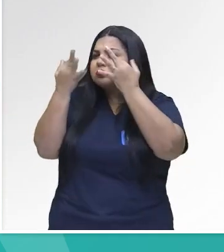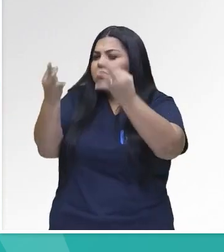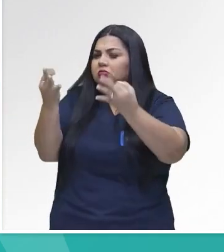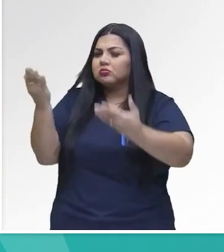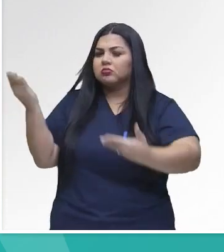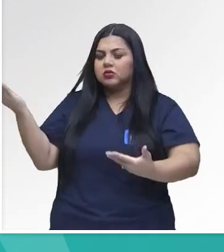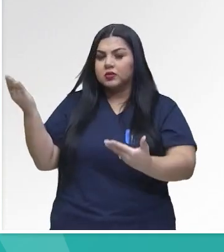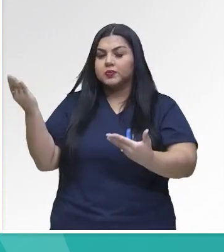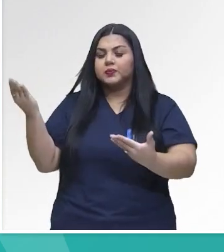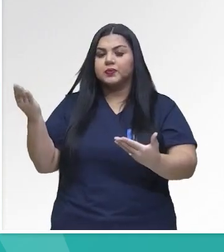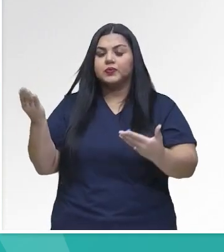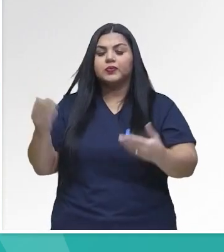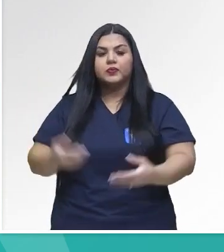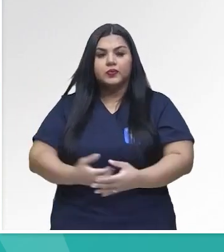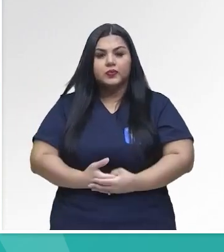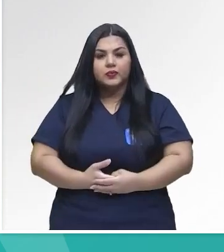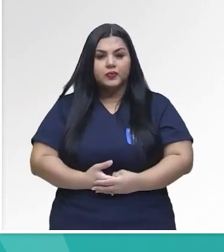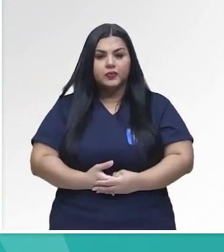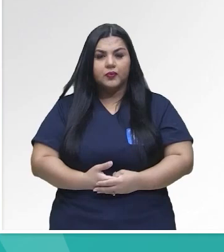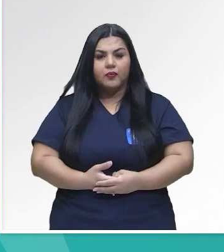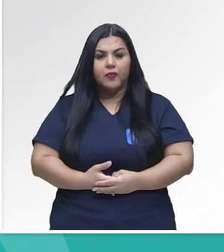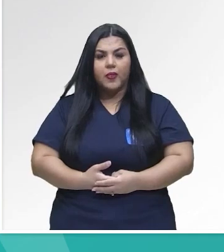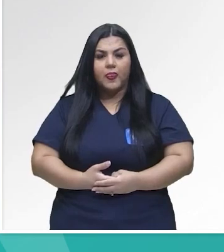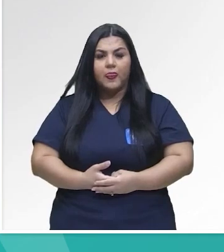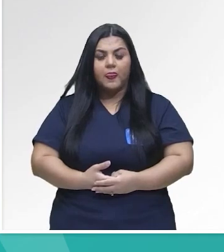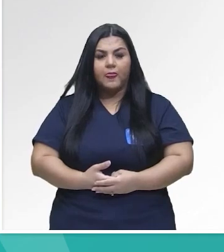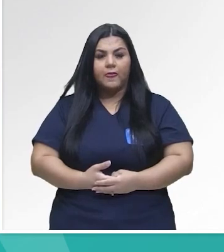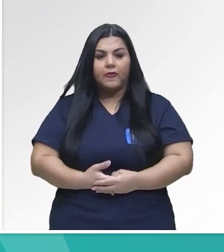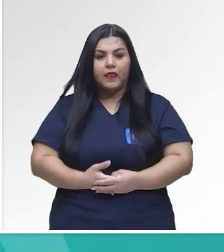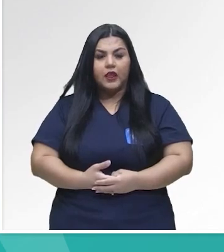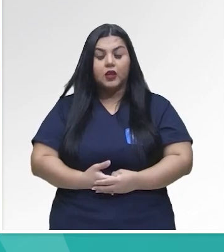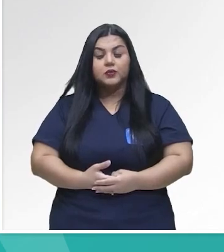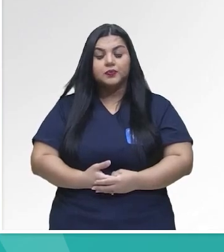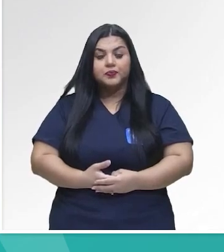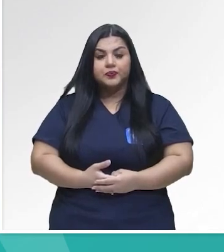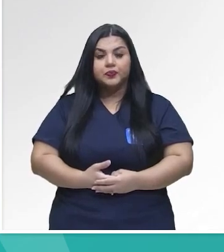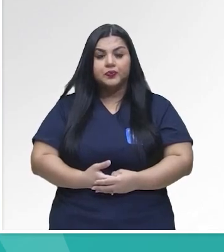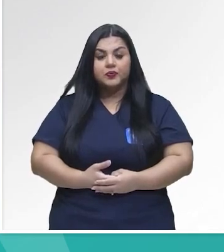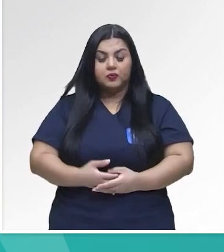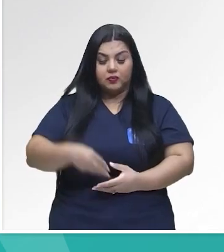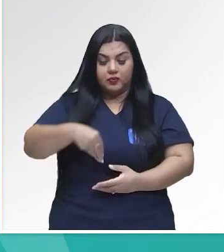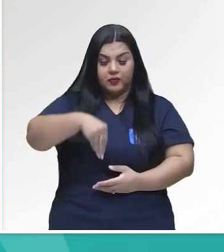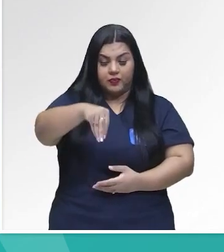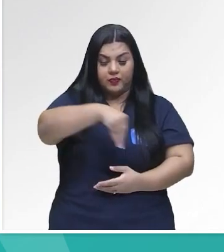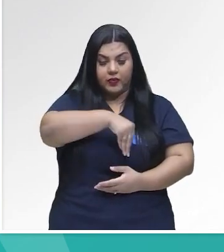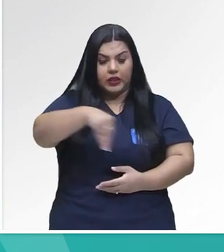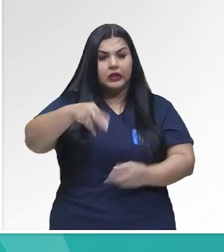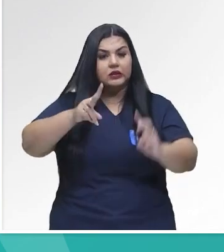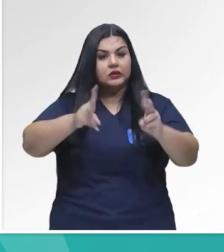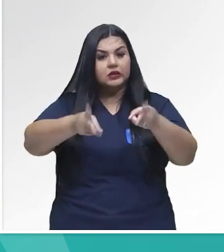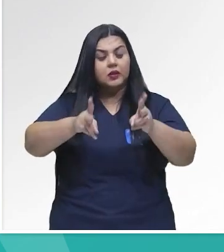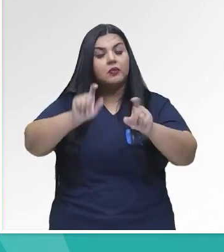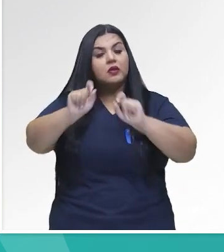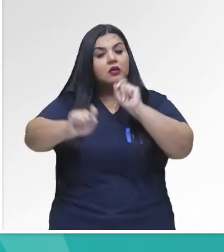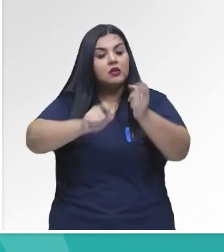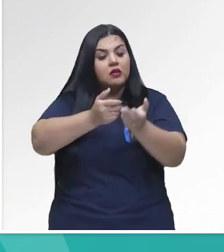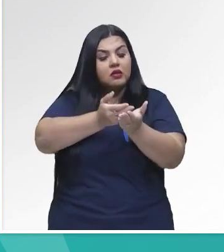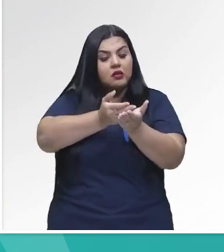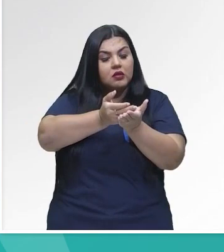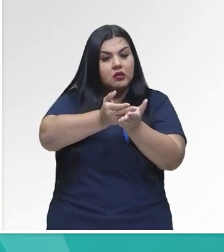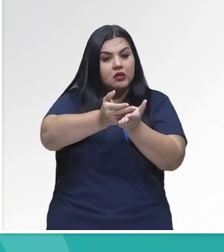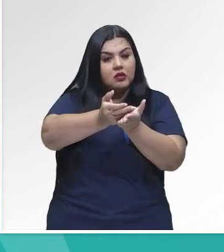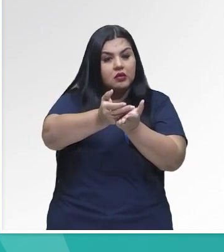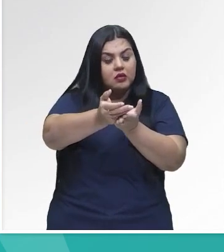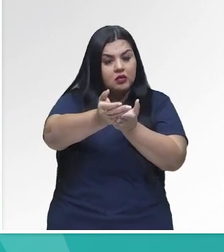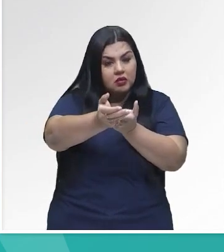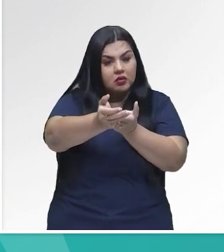atenção, turmas. No jogo de xadrez, sempre quem inicia